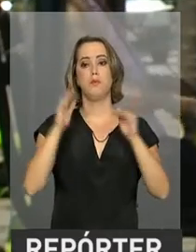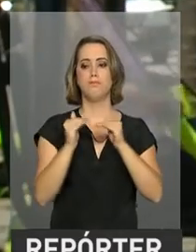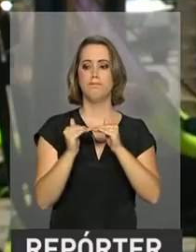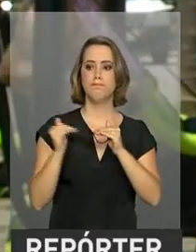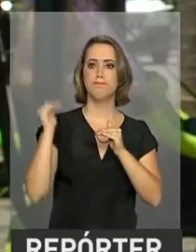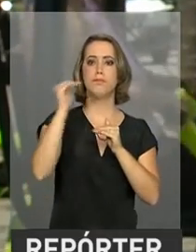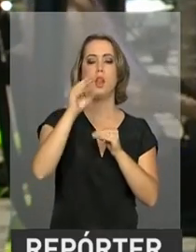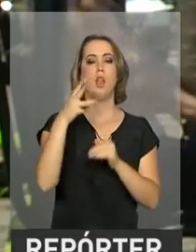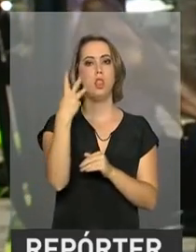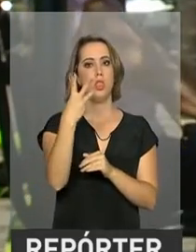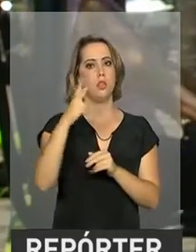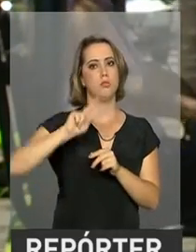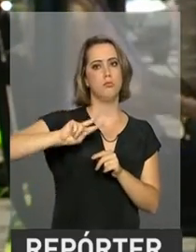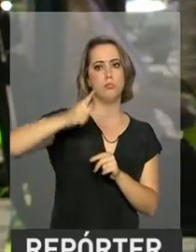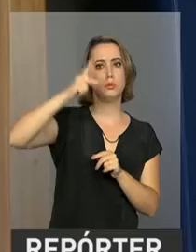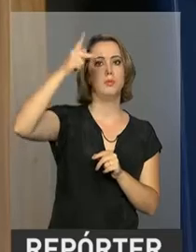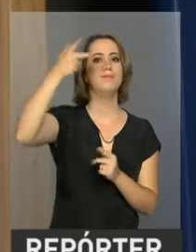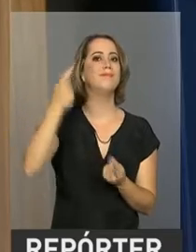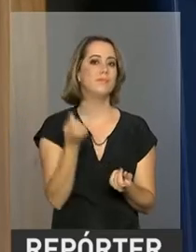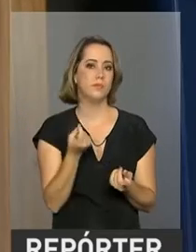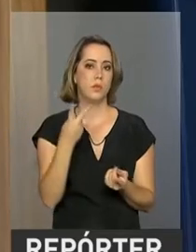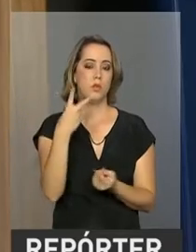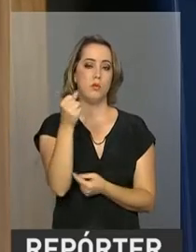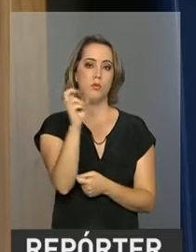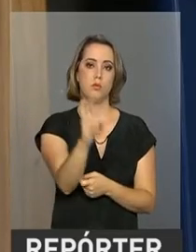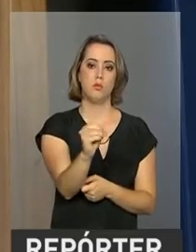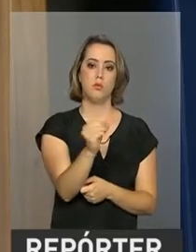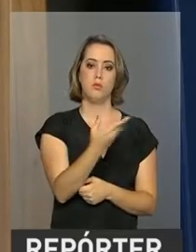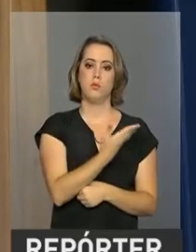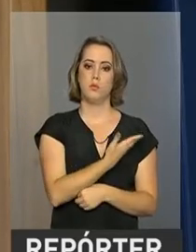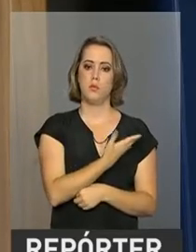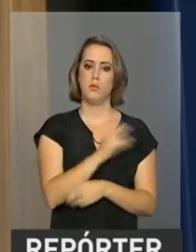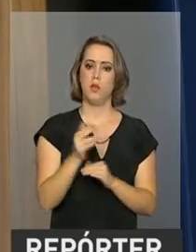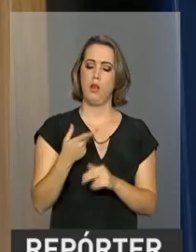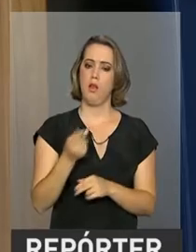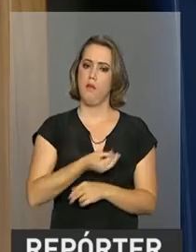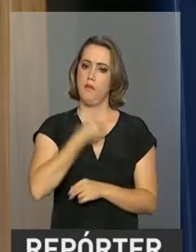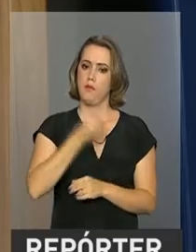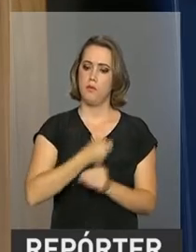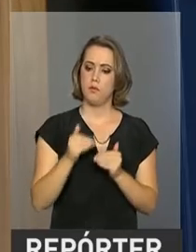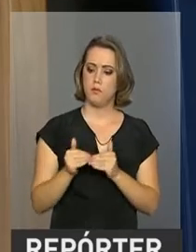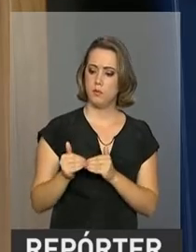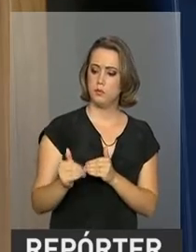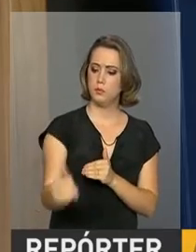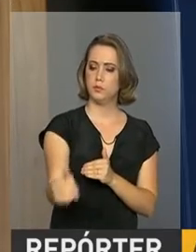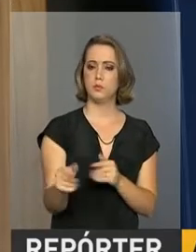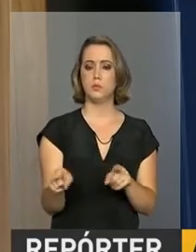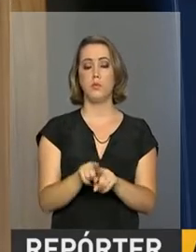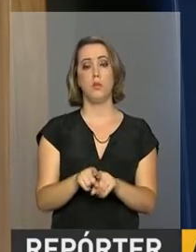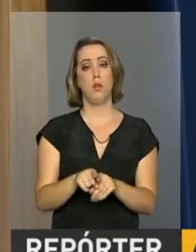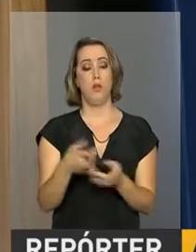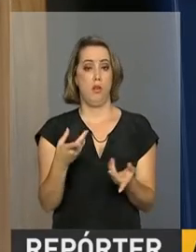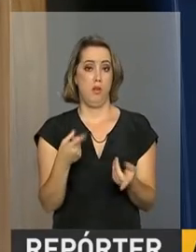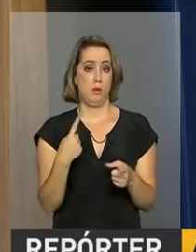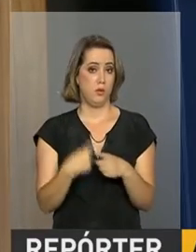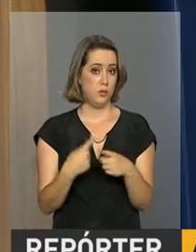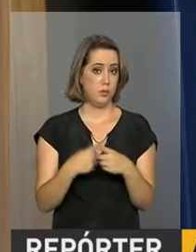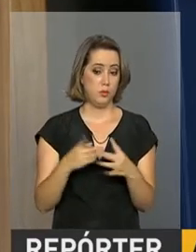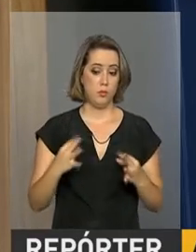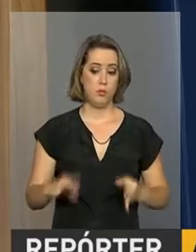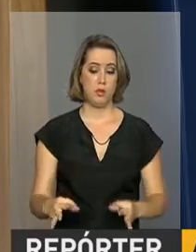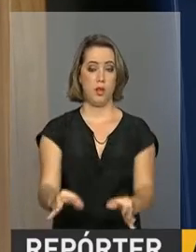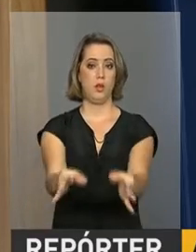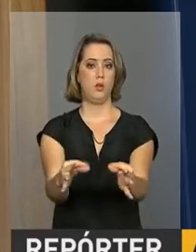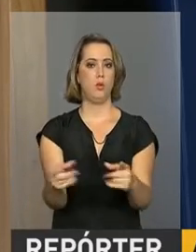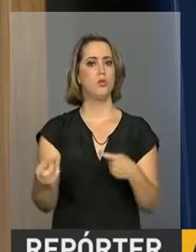triplique até 2050 a expectativa de vida aumentou graças aos avanços da tecnologia médica